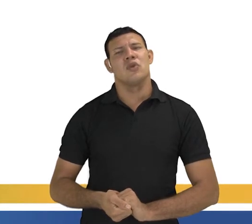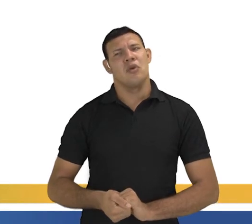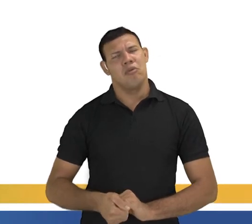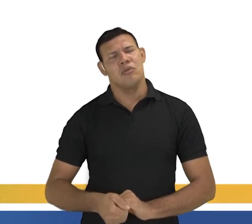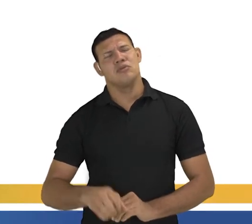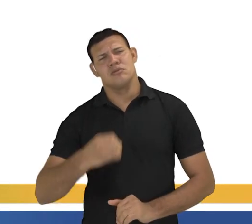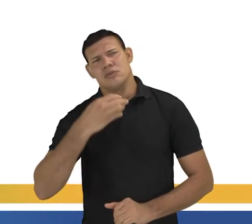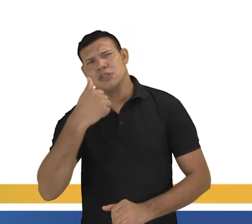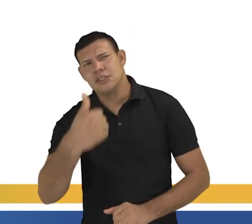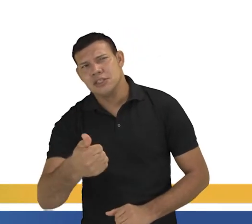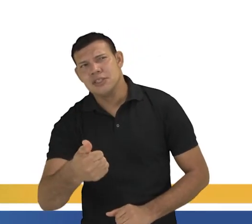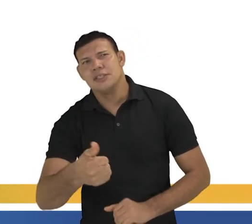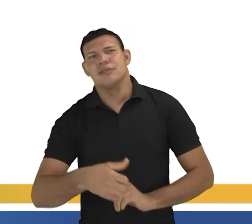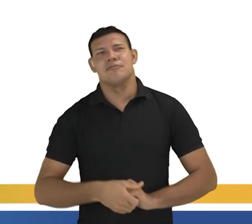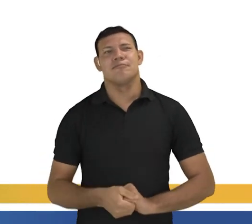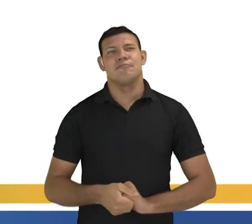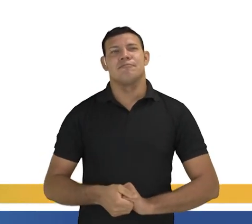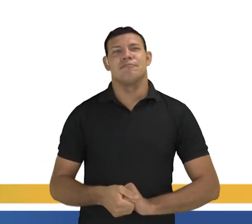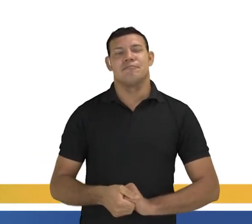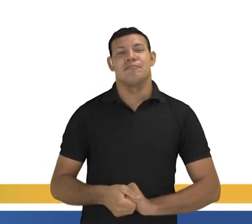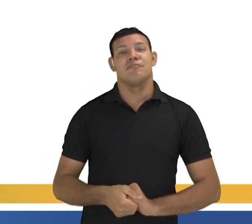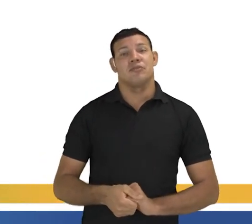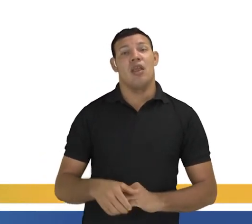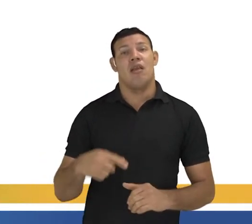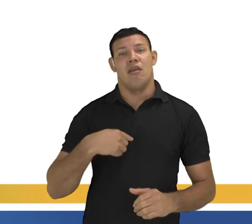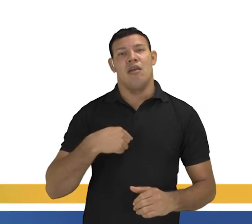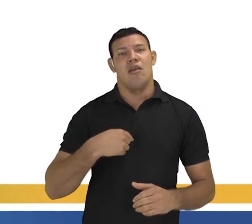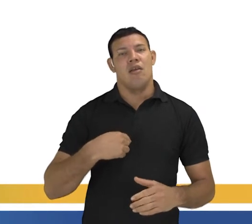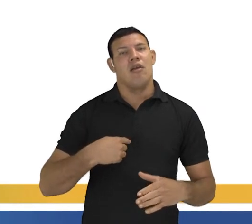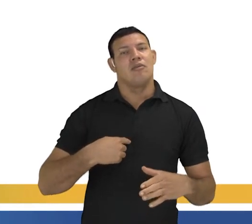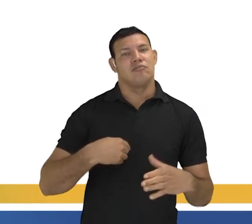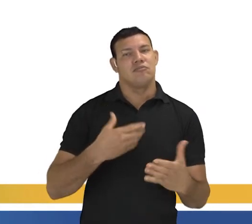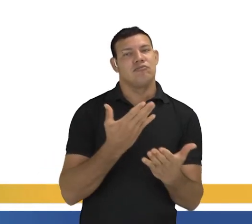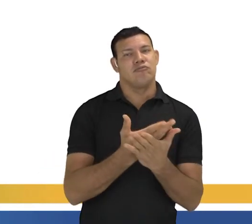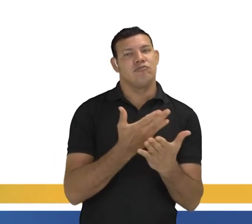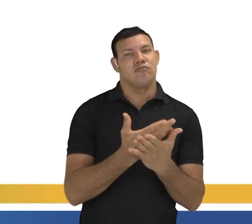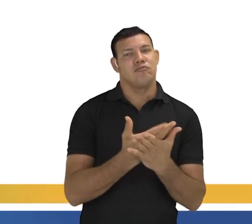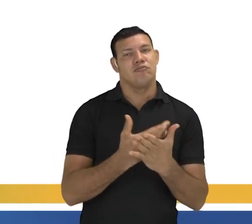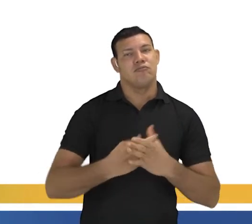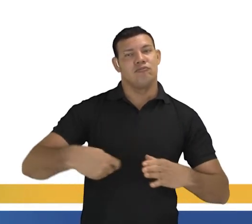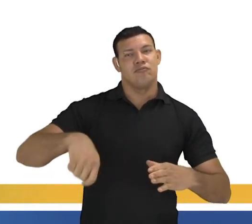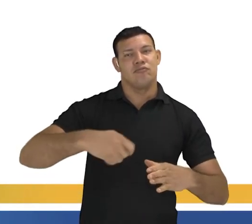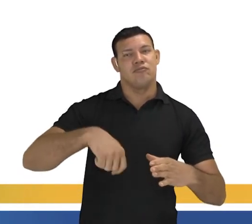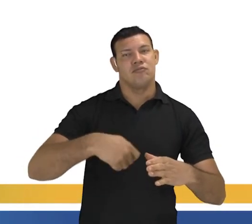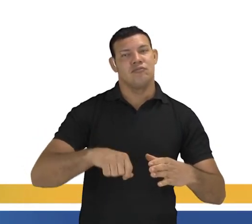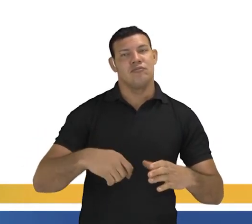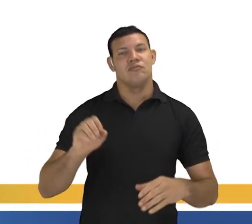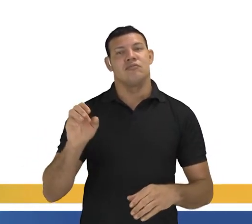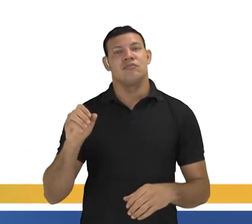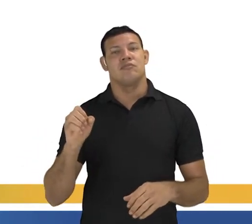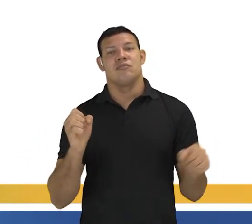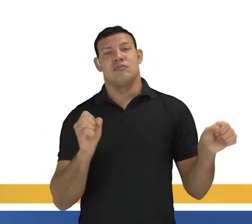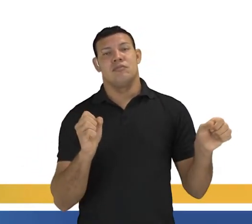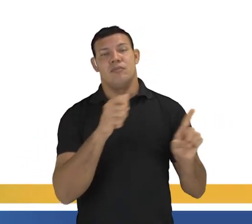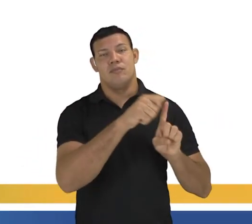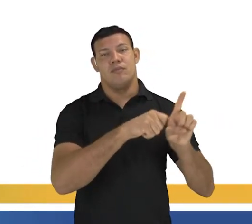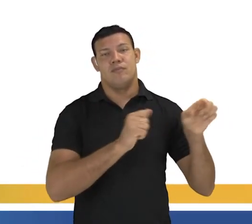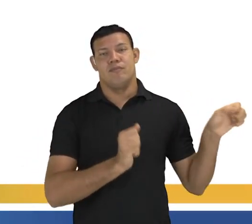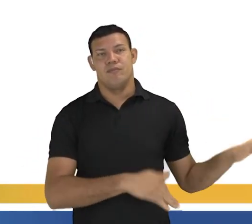estou... aulas de culinária em setembro. How about you? E quanto a